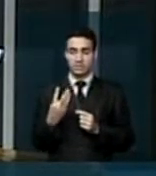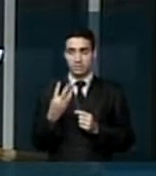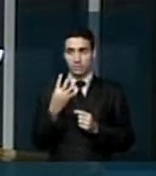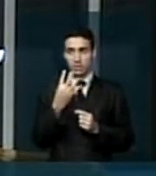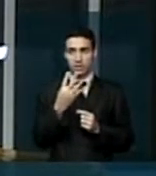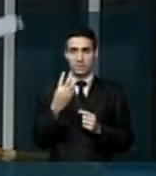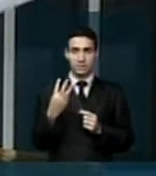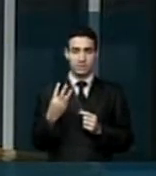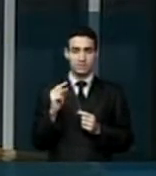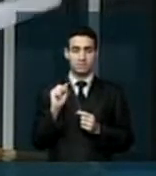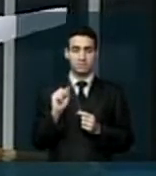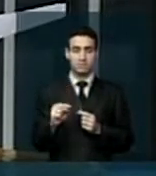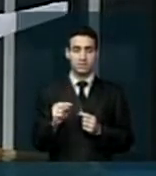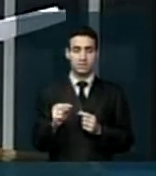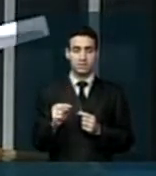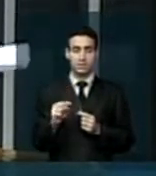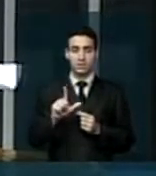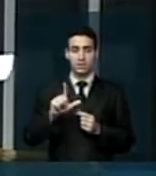leite.